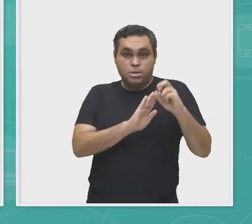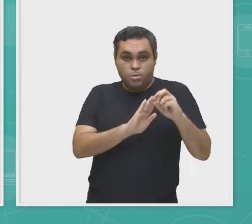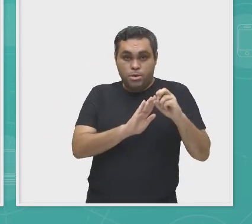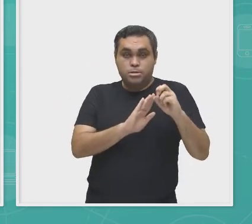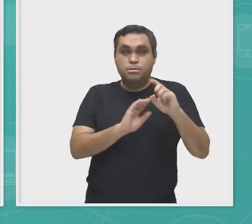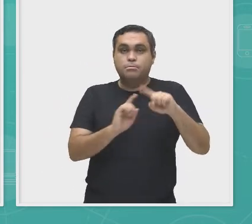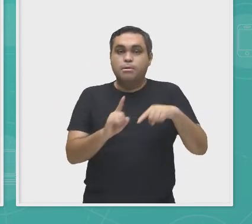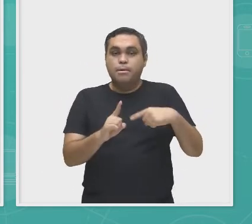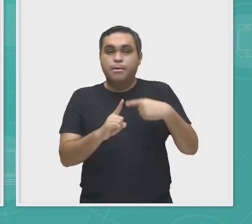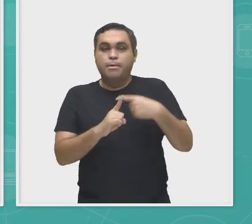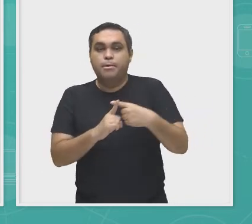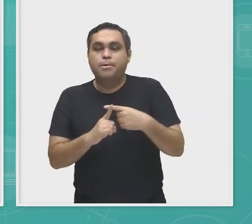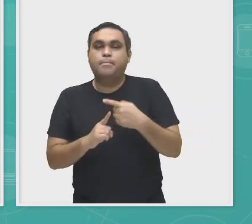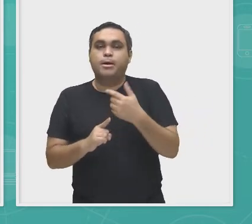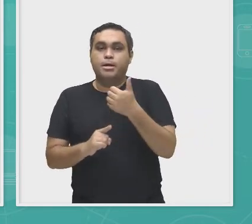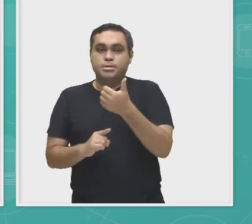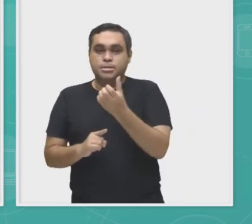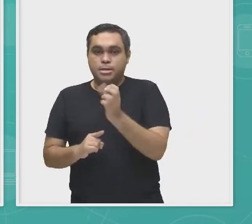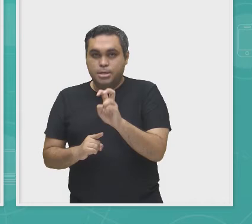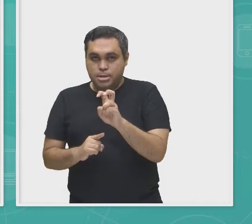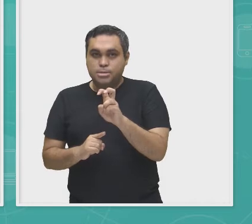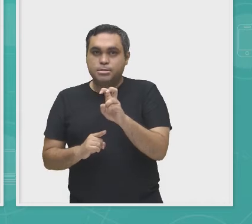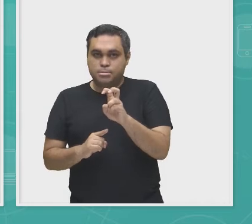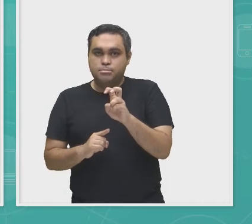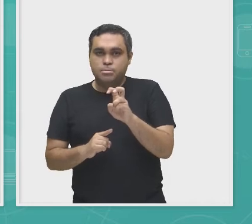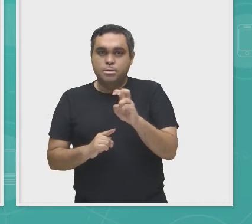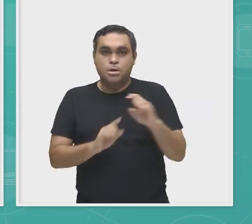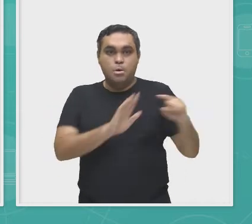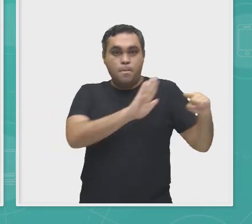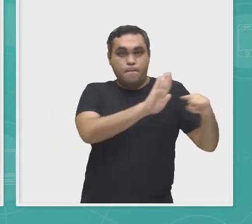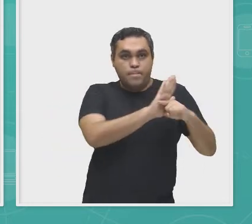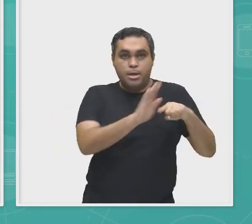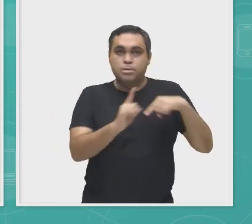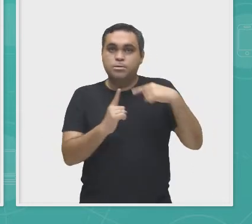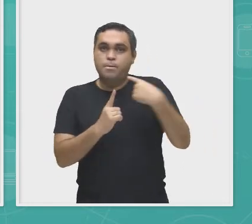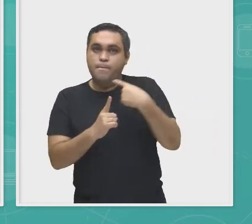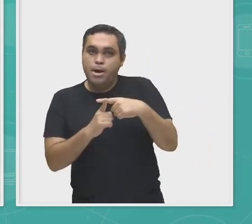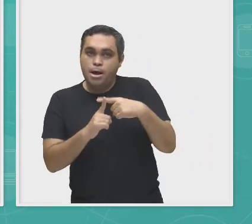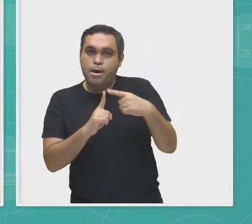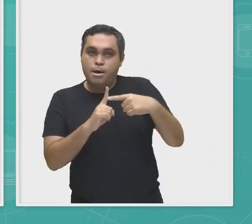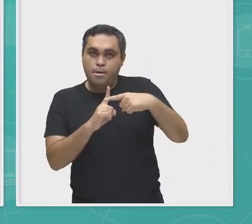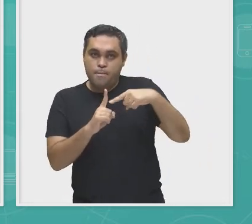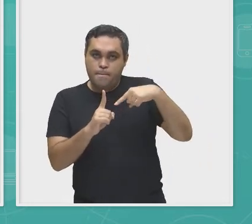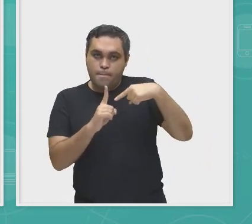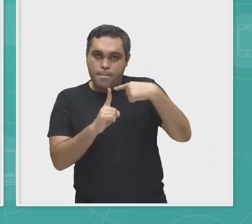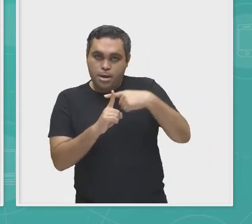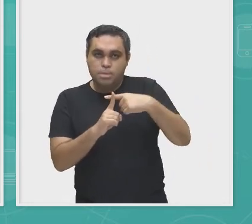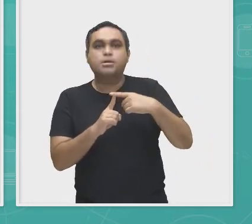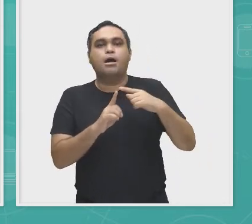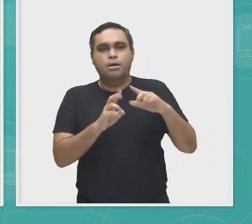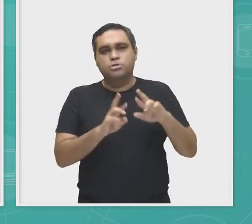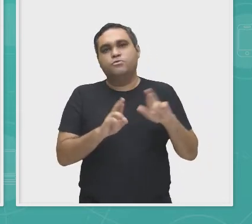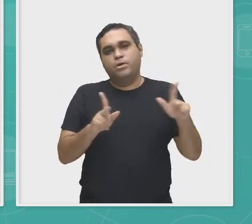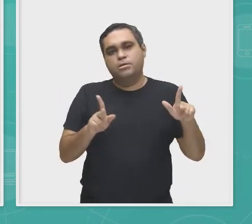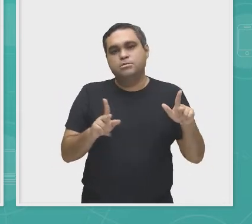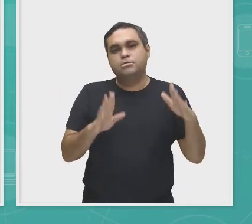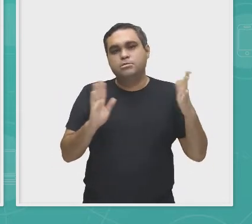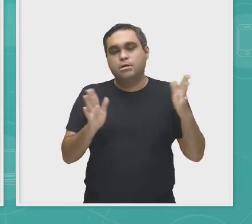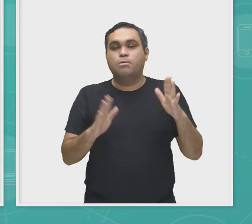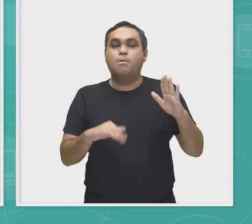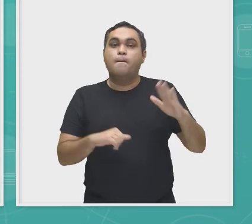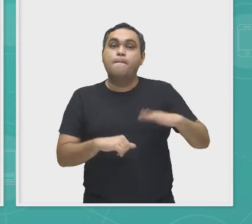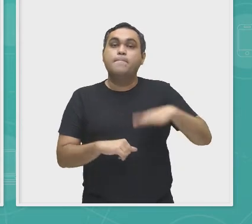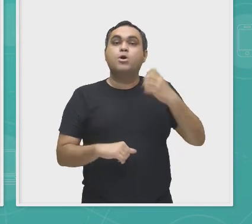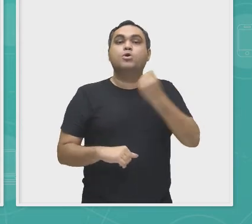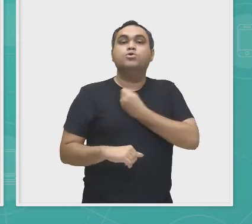sinais diferentes. Neste caso, né? Vamos subtrair e conservar o sinal do maior número em módulo. Como o maior número em